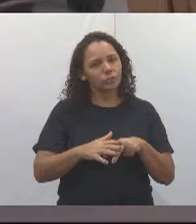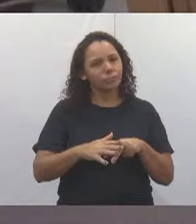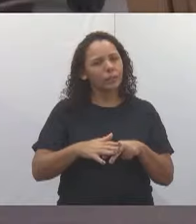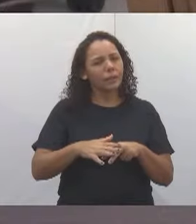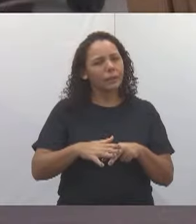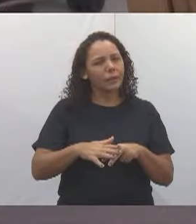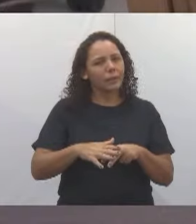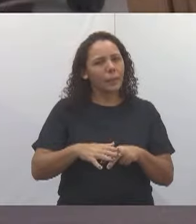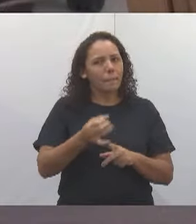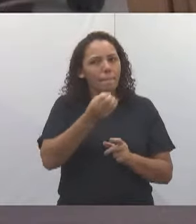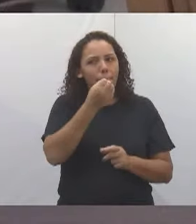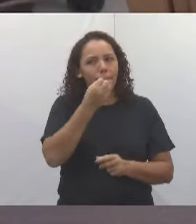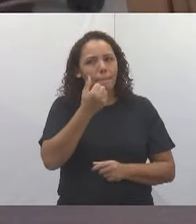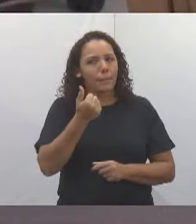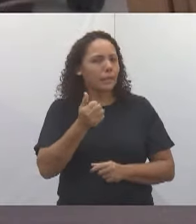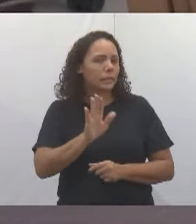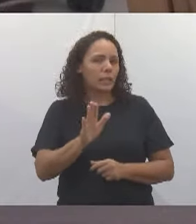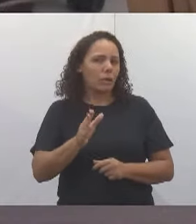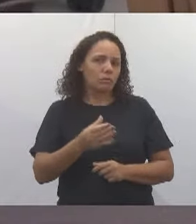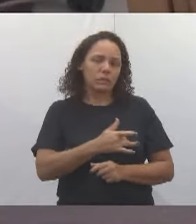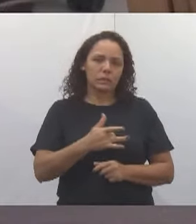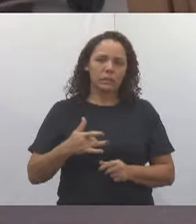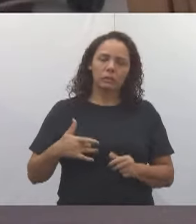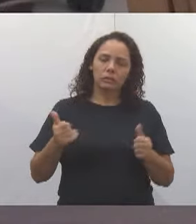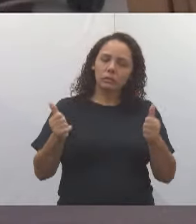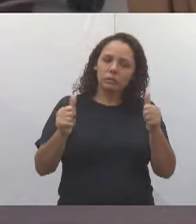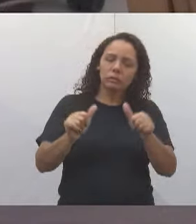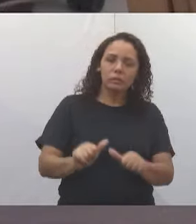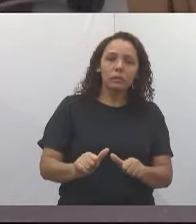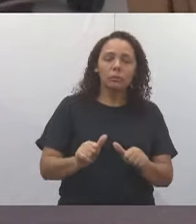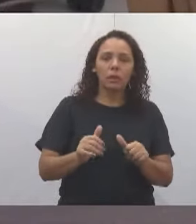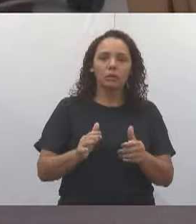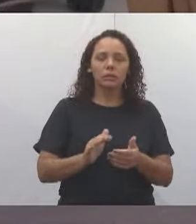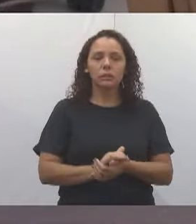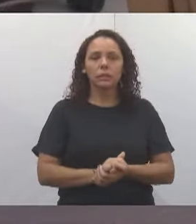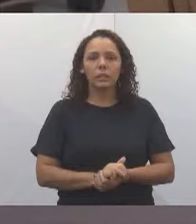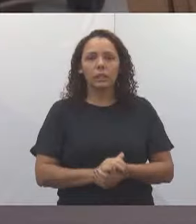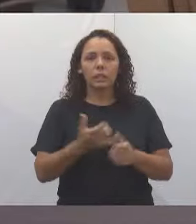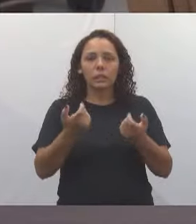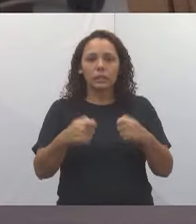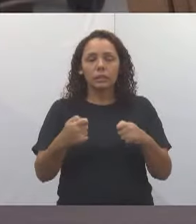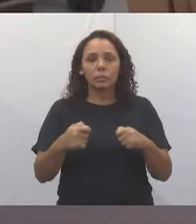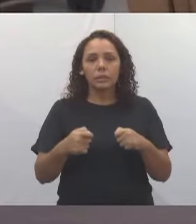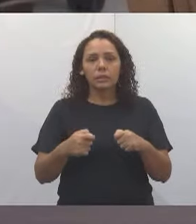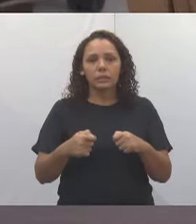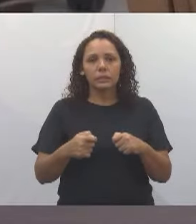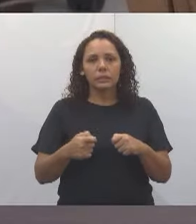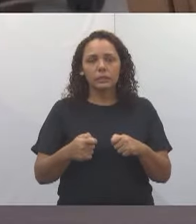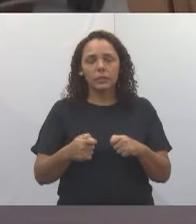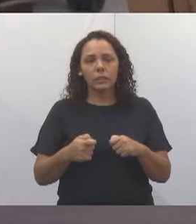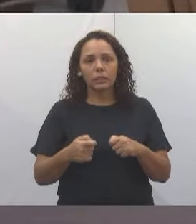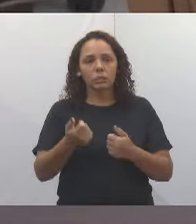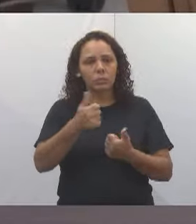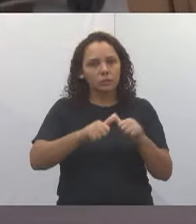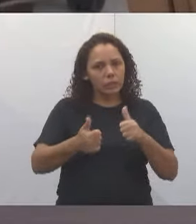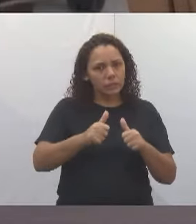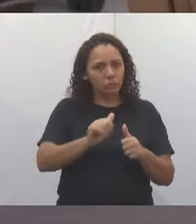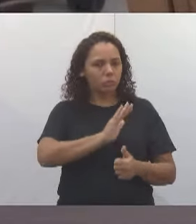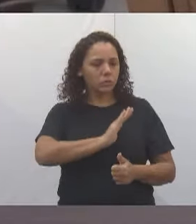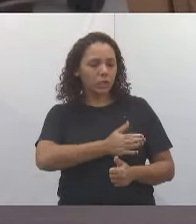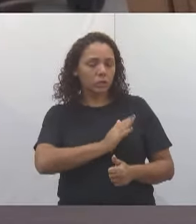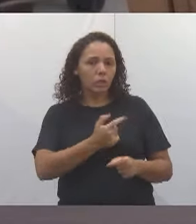para contextualizar, e que ele está precisando de uma avaliação cardiológica, porque ele chegou